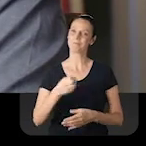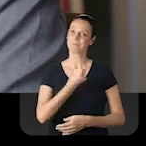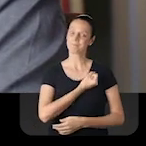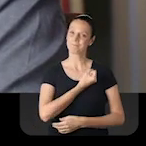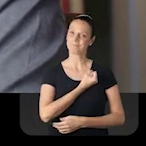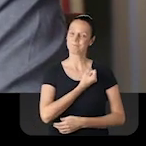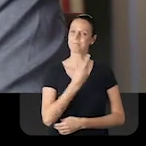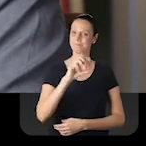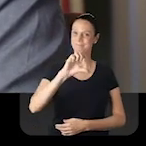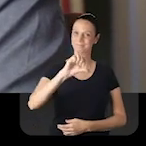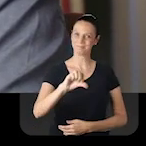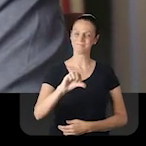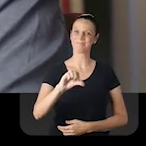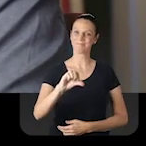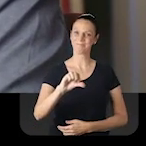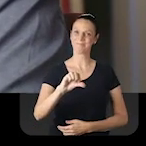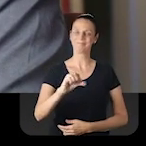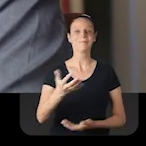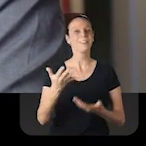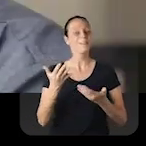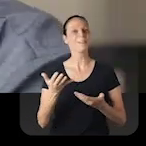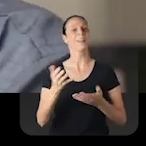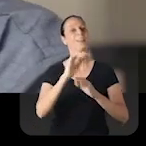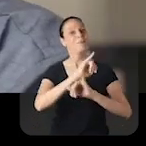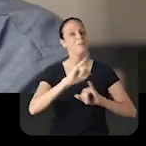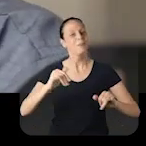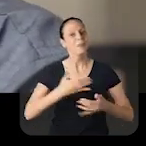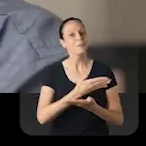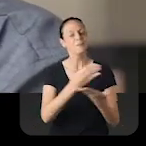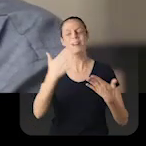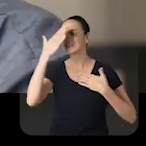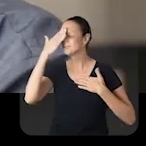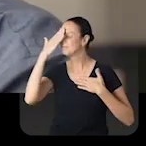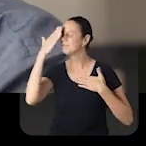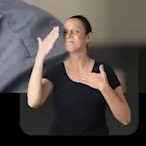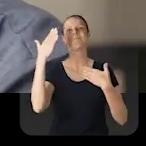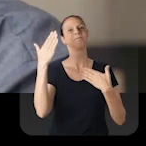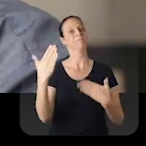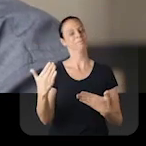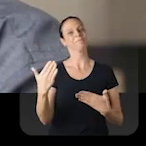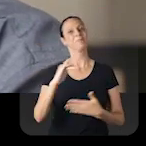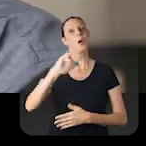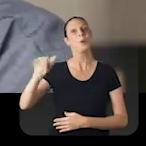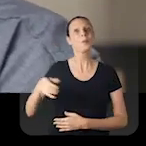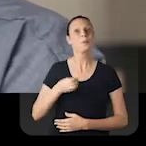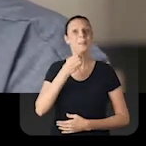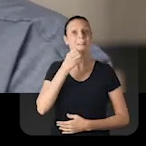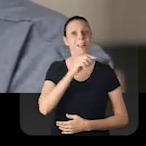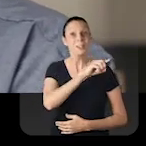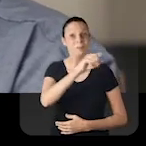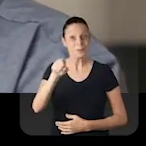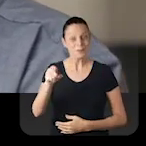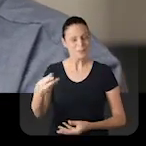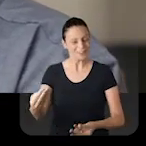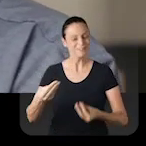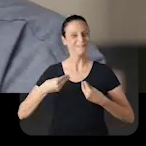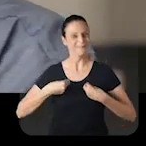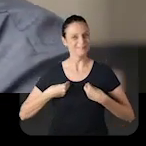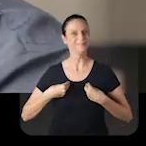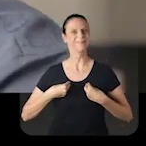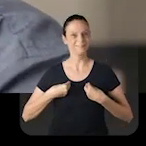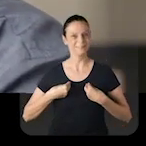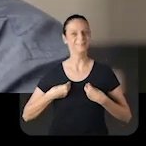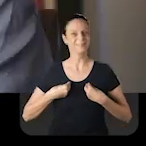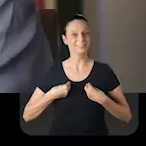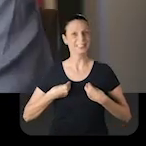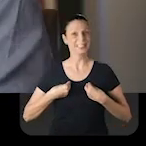votos depositados na urna no 19. Quero aqui deixar registrada a minha gratidão à oportunidade que vocês estão